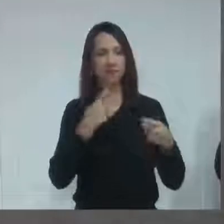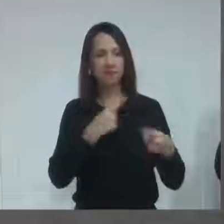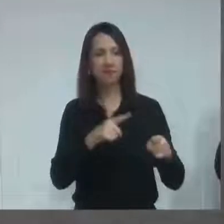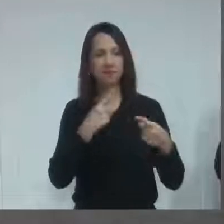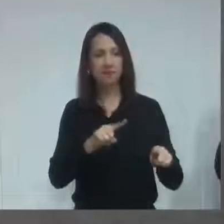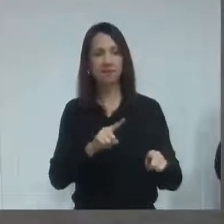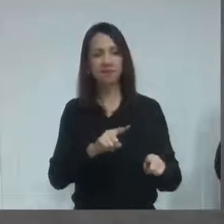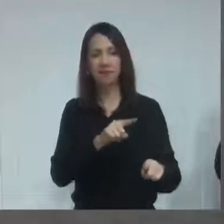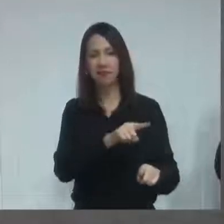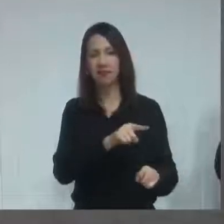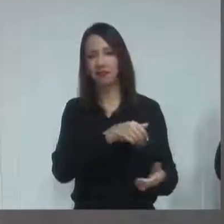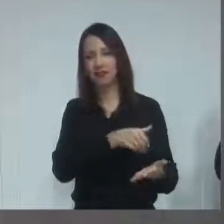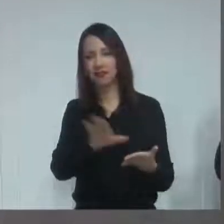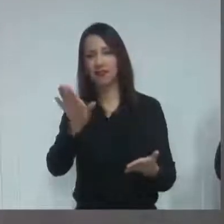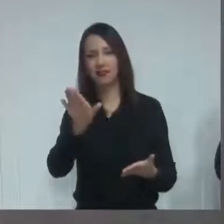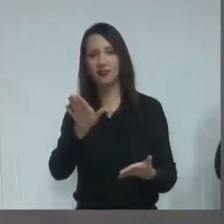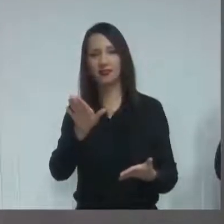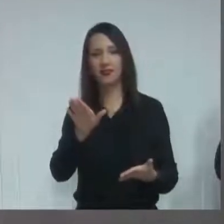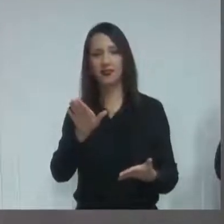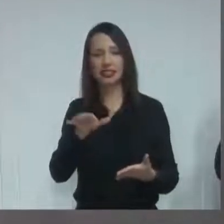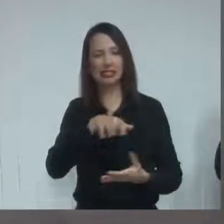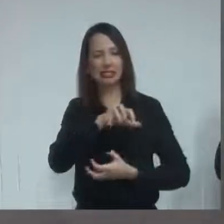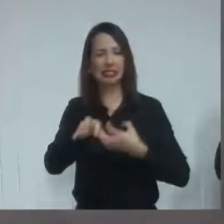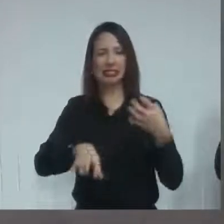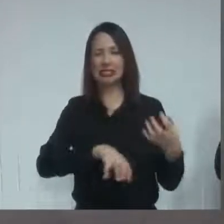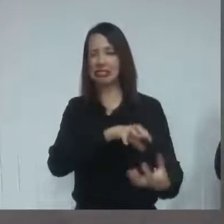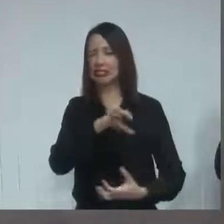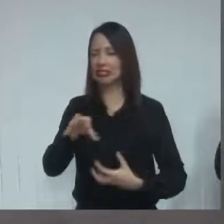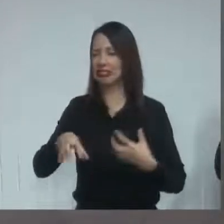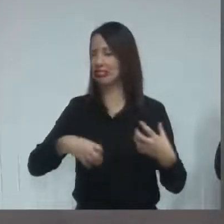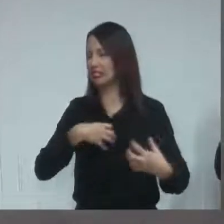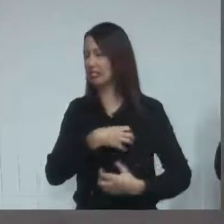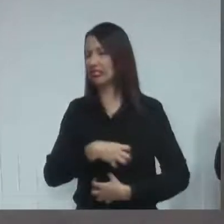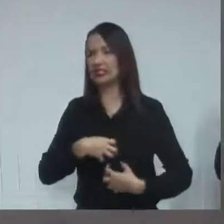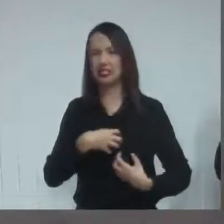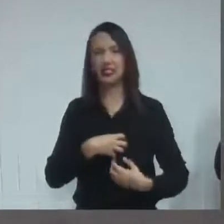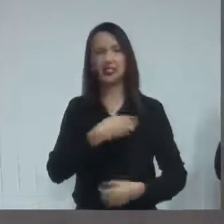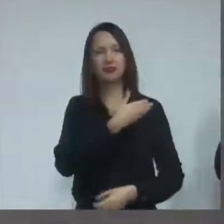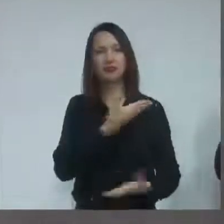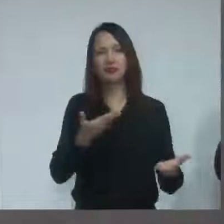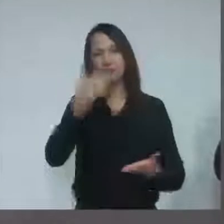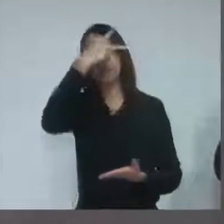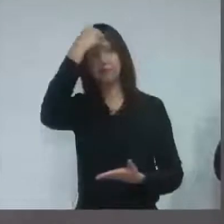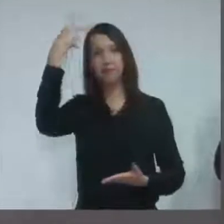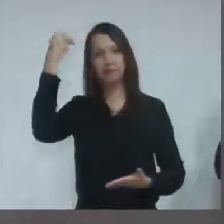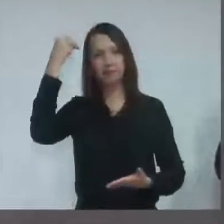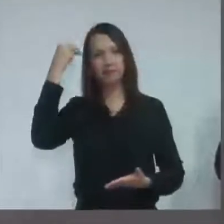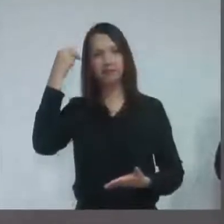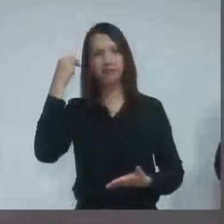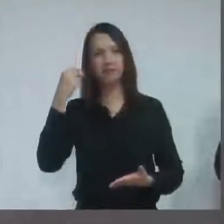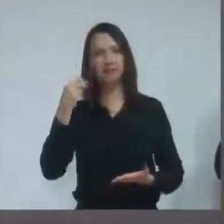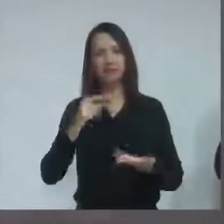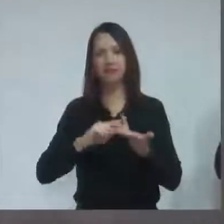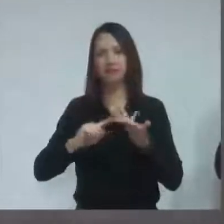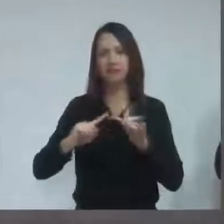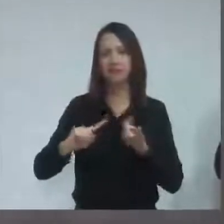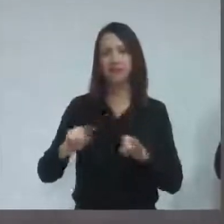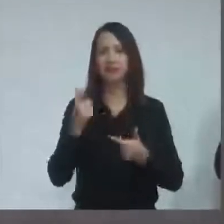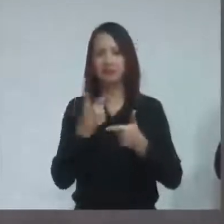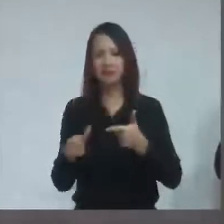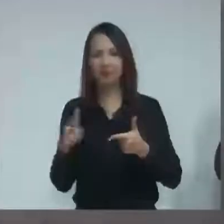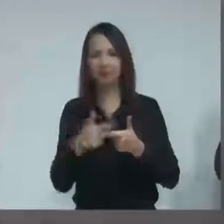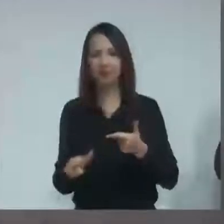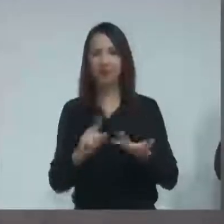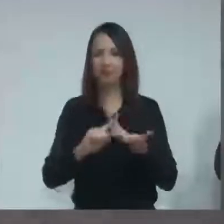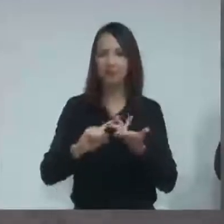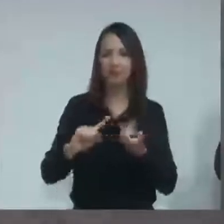truculência do governo, né? E é um pouco o resultado dessas várias questões, desses vários